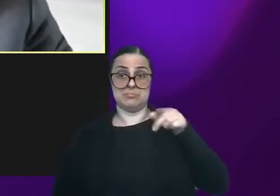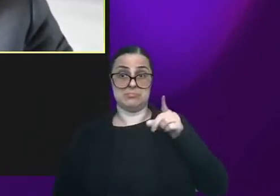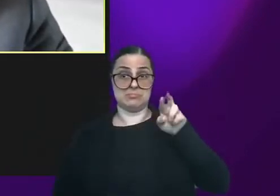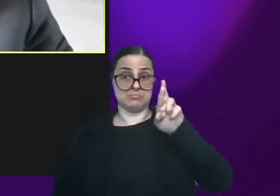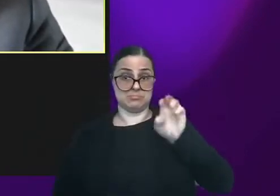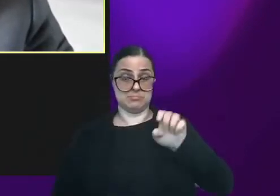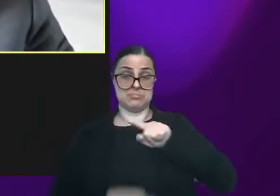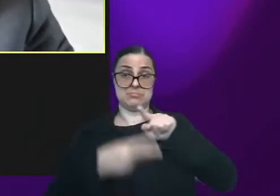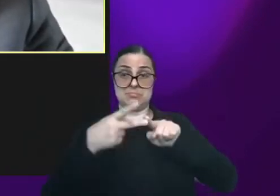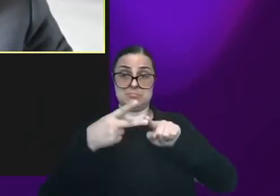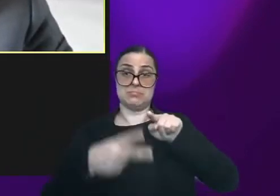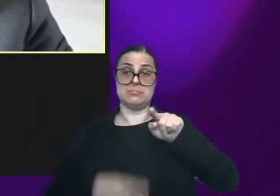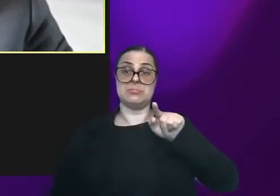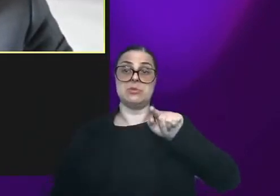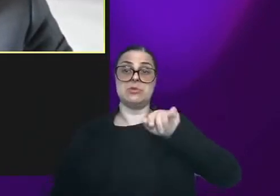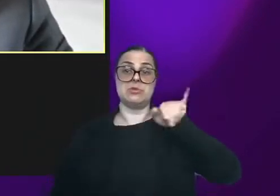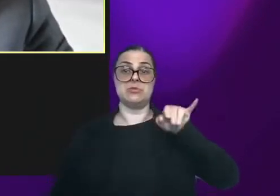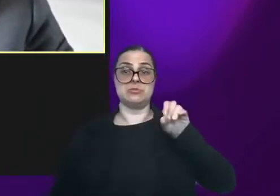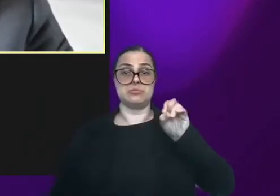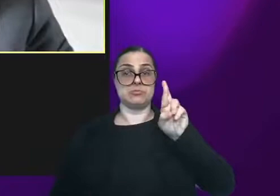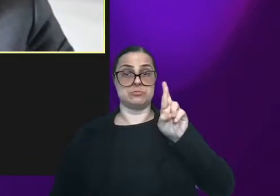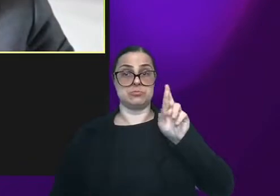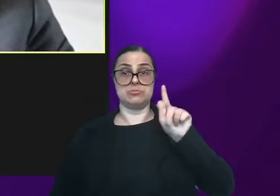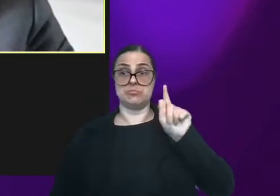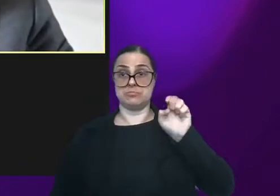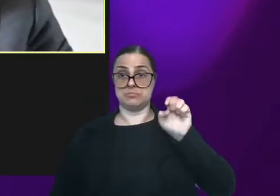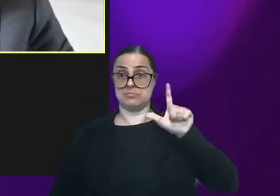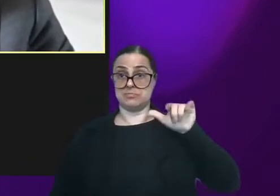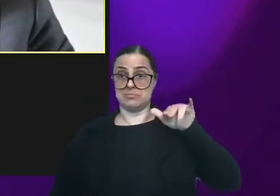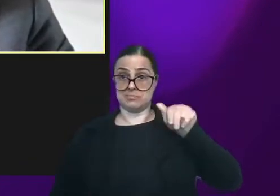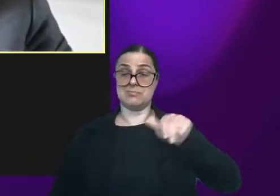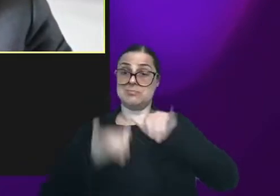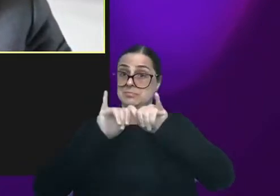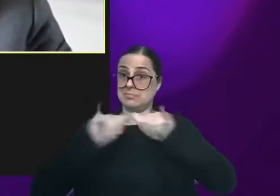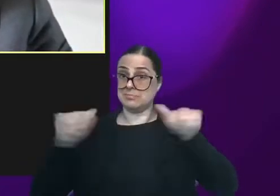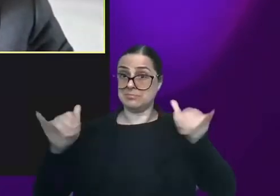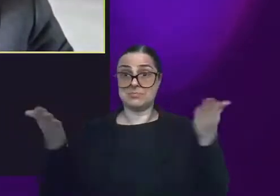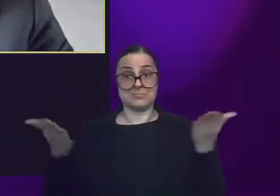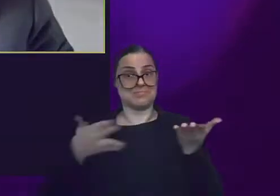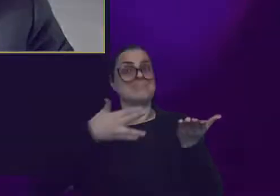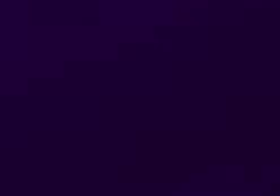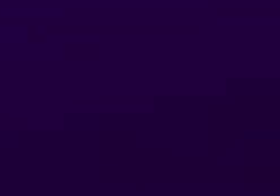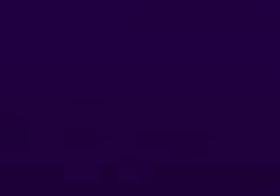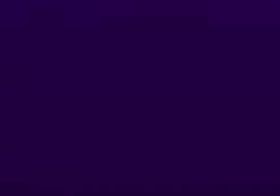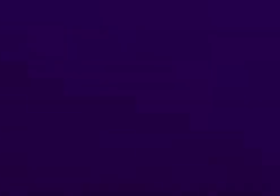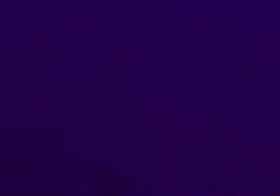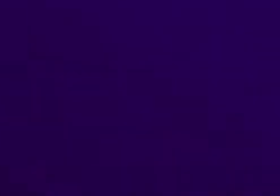Jorgelina, e avisá-los que vamos entrar no intervalo agora.